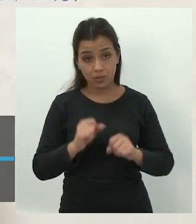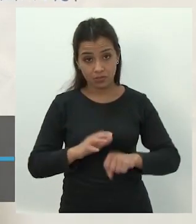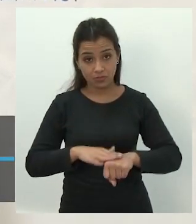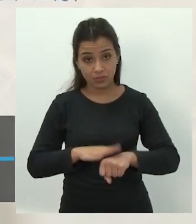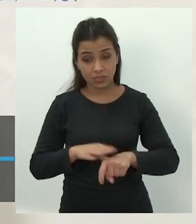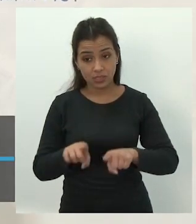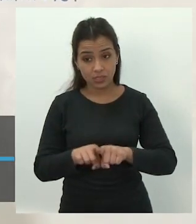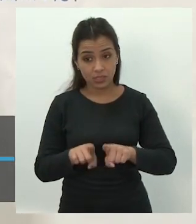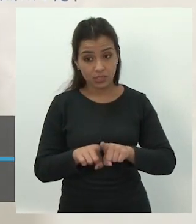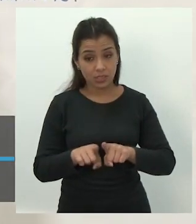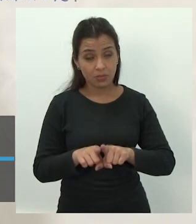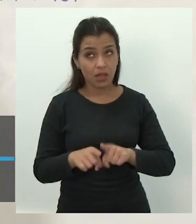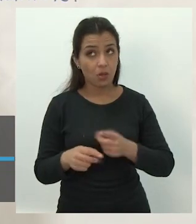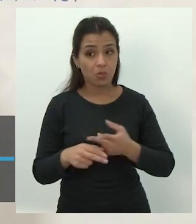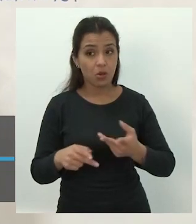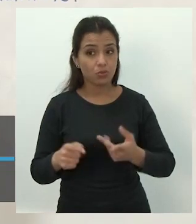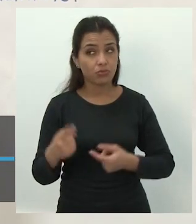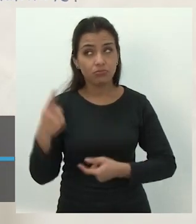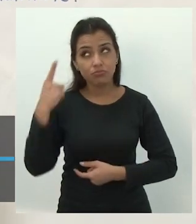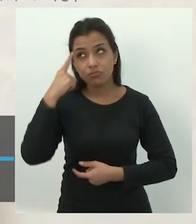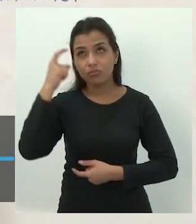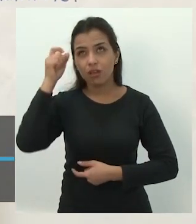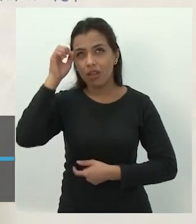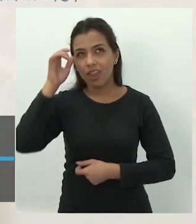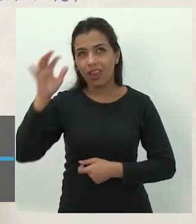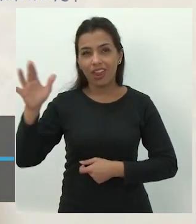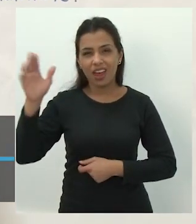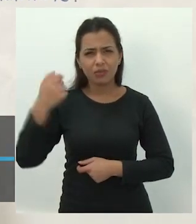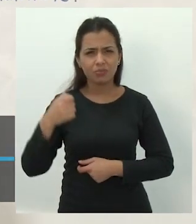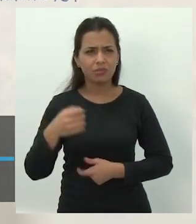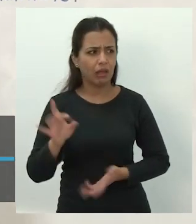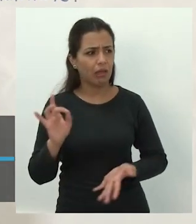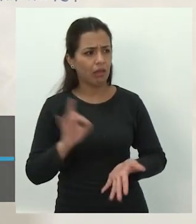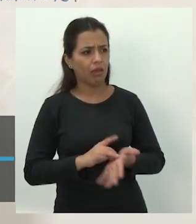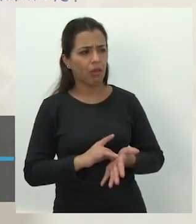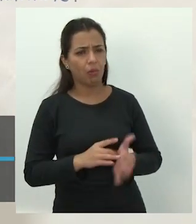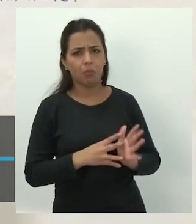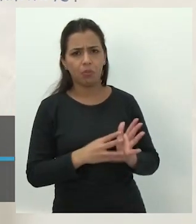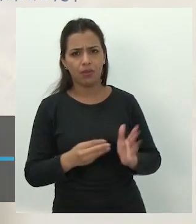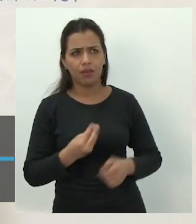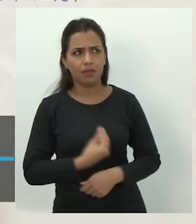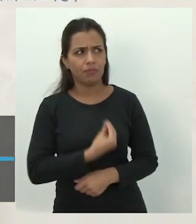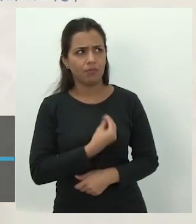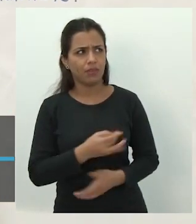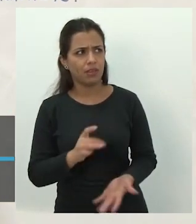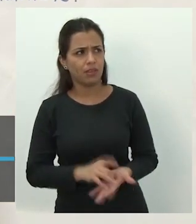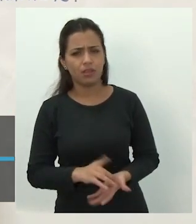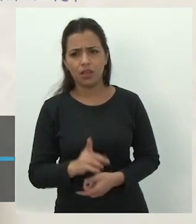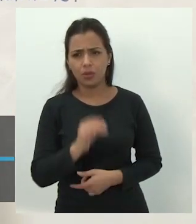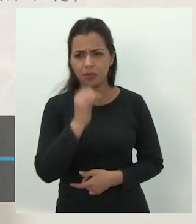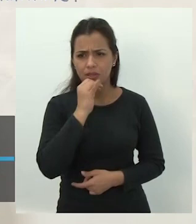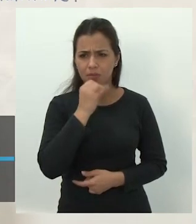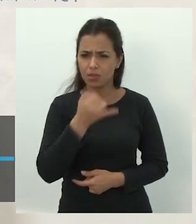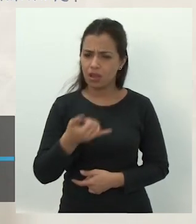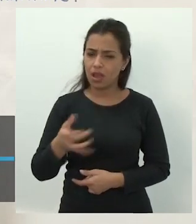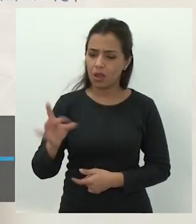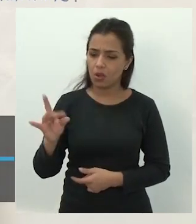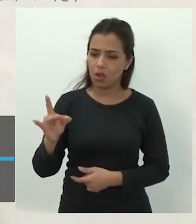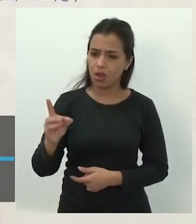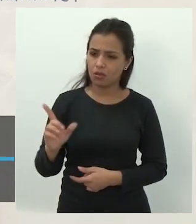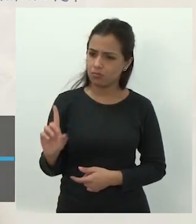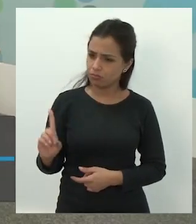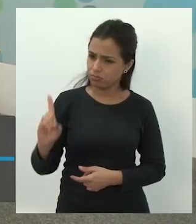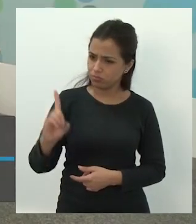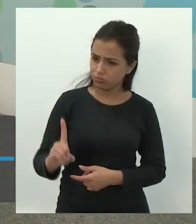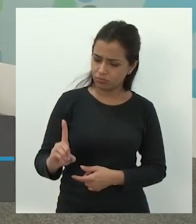uma obra meio surreal. Não é obrigado você fazer uma coisa realista. Você pode simplesmente pegar esse tubo de cola velho aqui, eu vou dizer que esse tubo de cola velho aqui é o